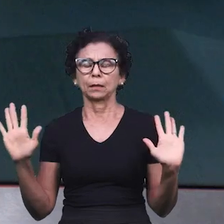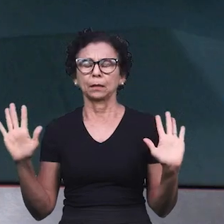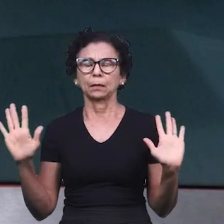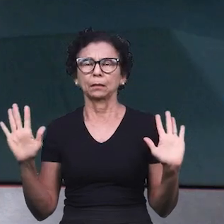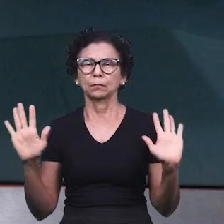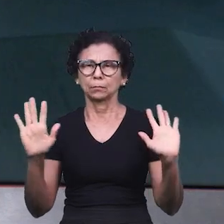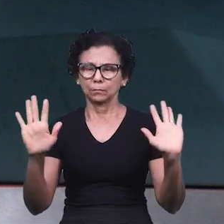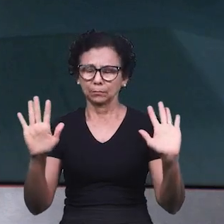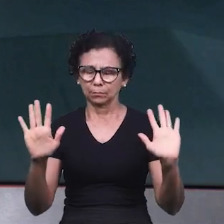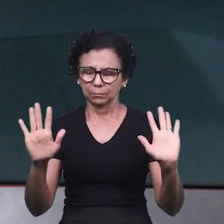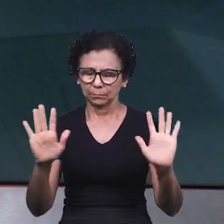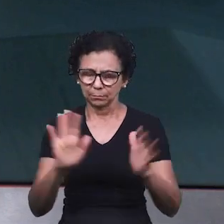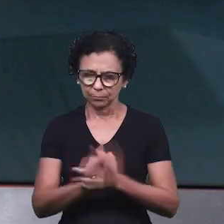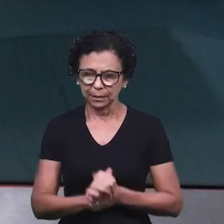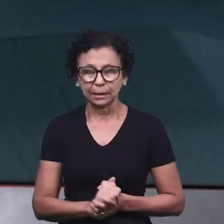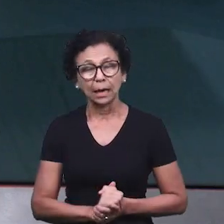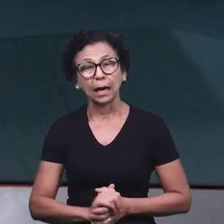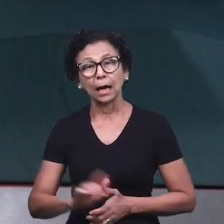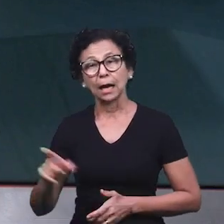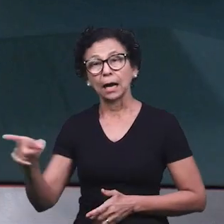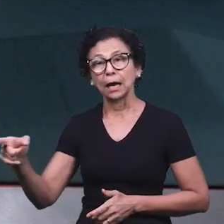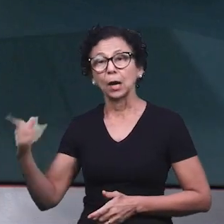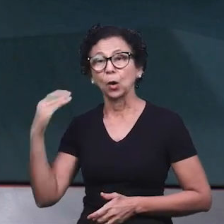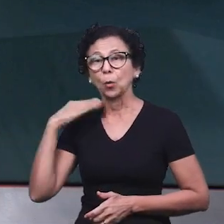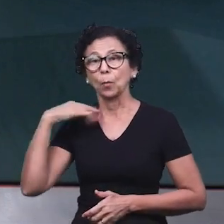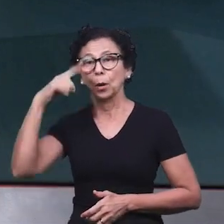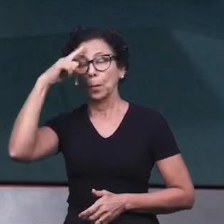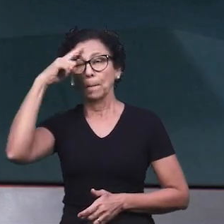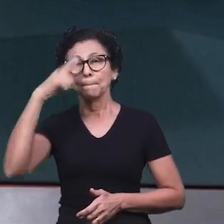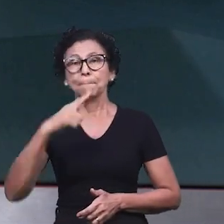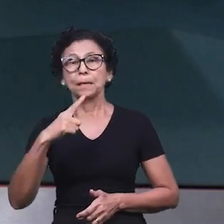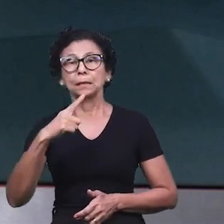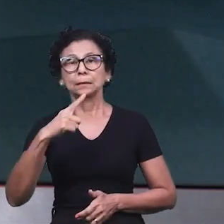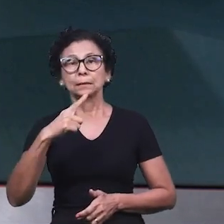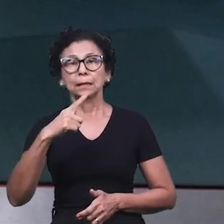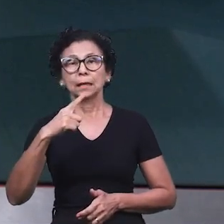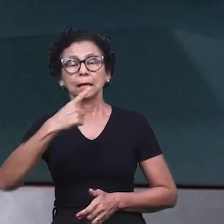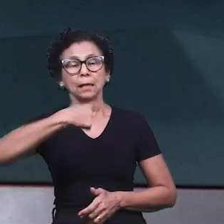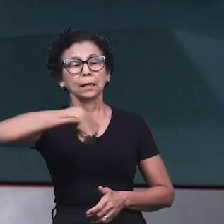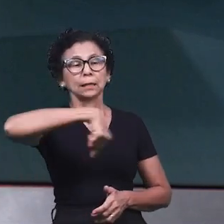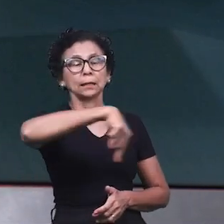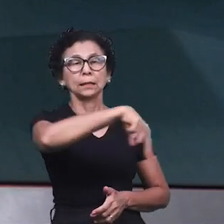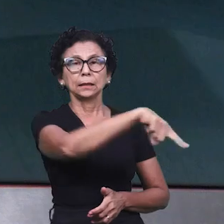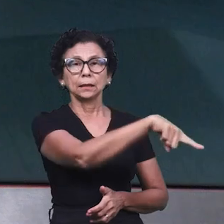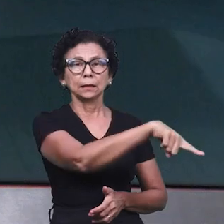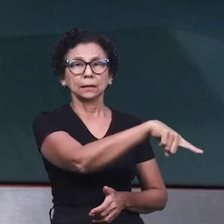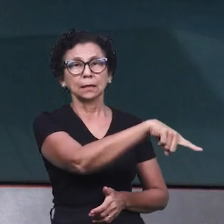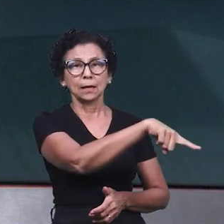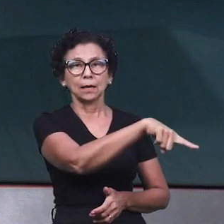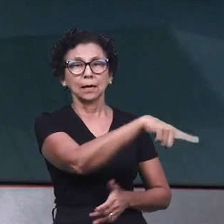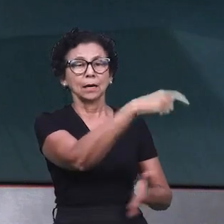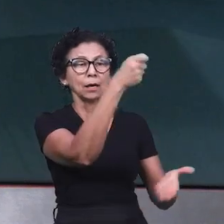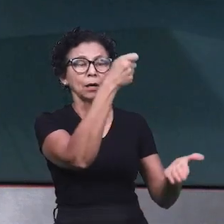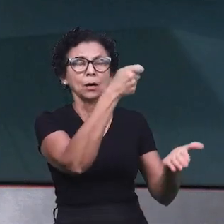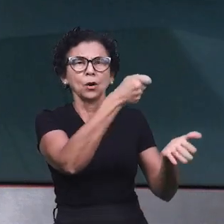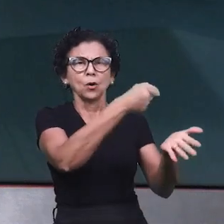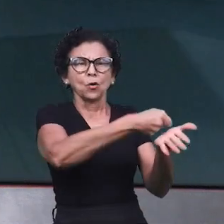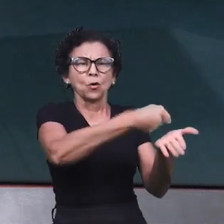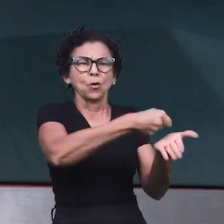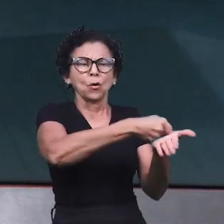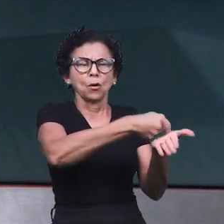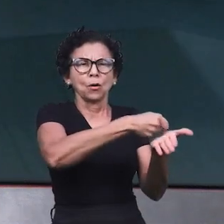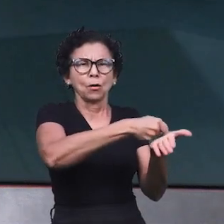um terceiro, digamos, um cobrador oficial, alguém que tem toda uma estrutura